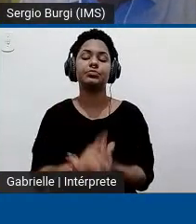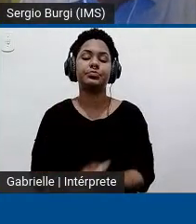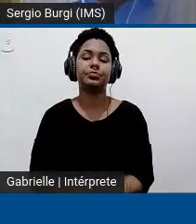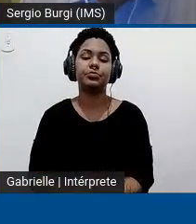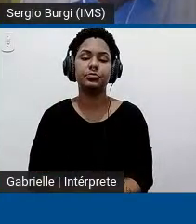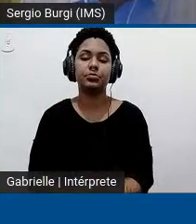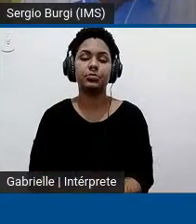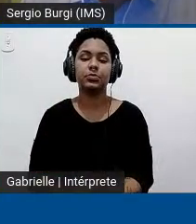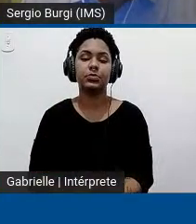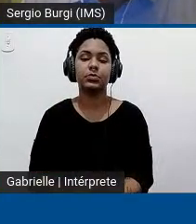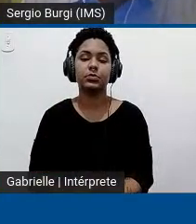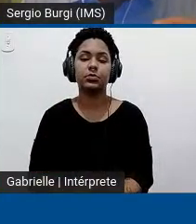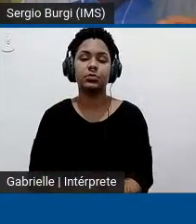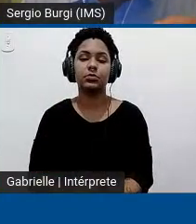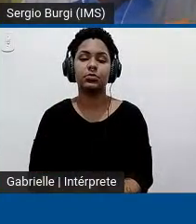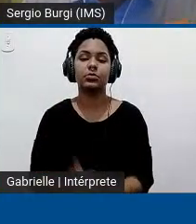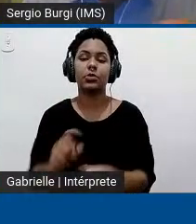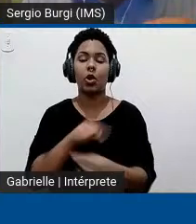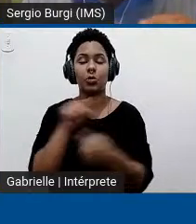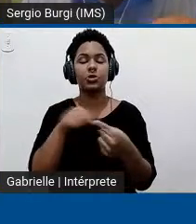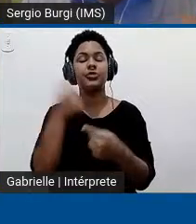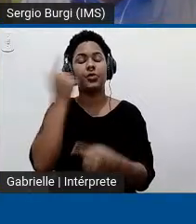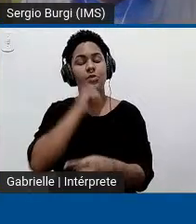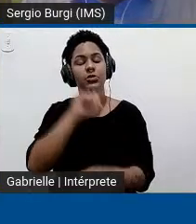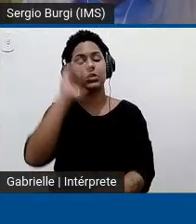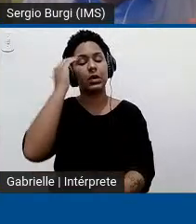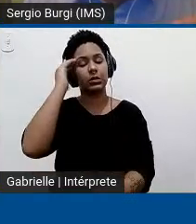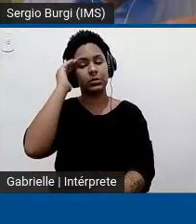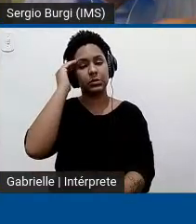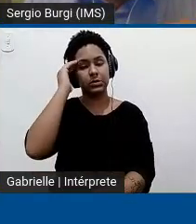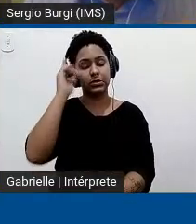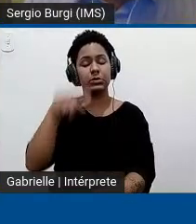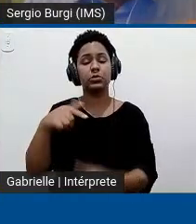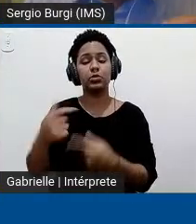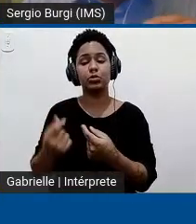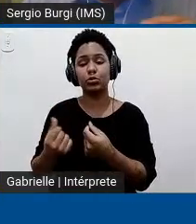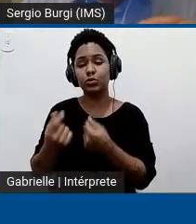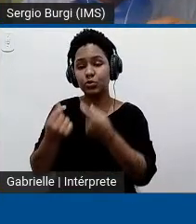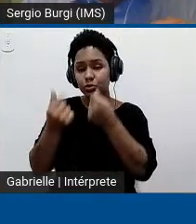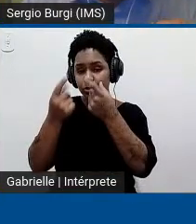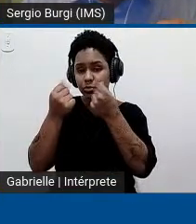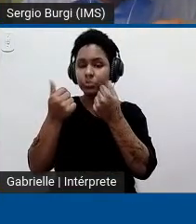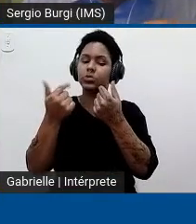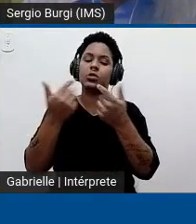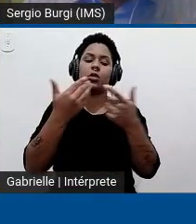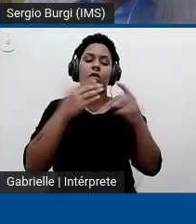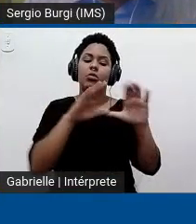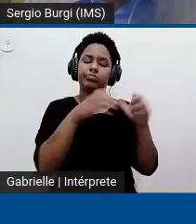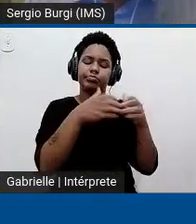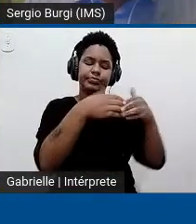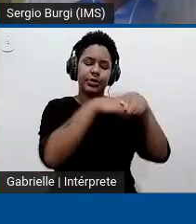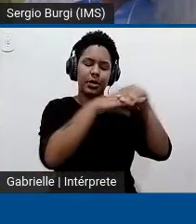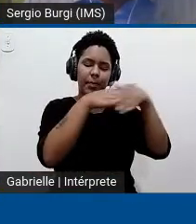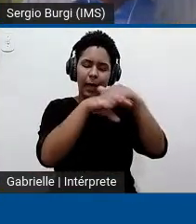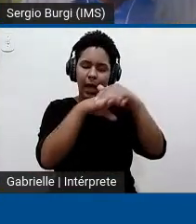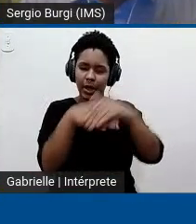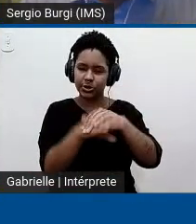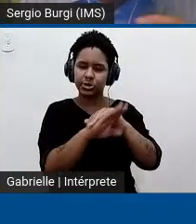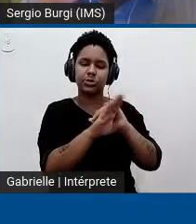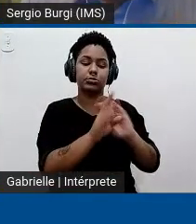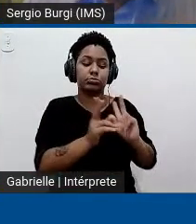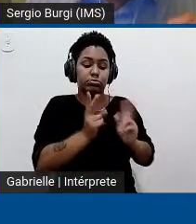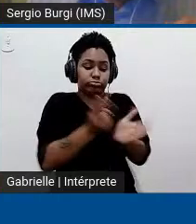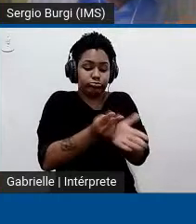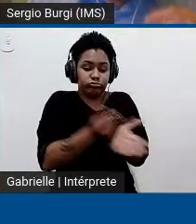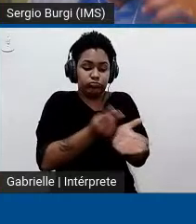que se possa compreender que o custo, né, dos conjuntos de imagens fixas para projeção, ele